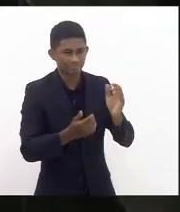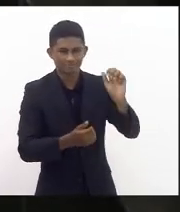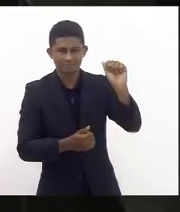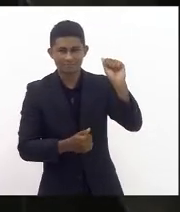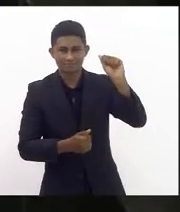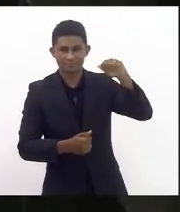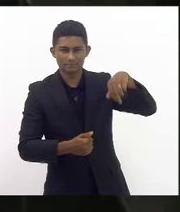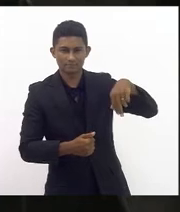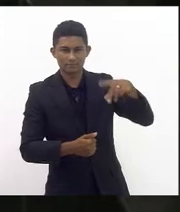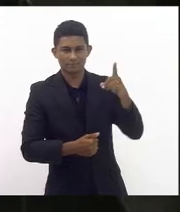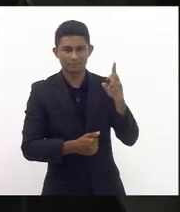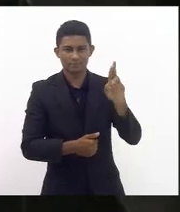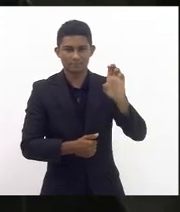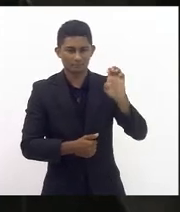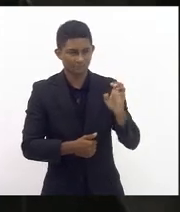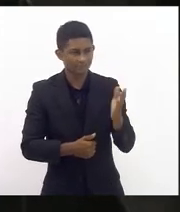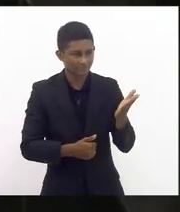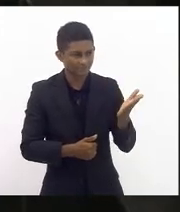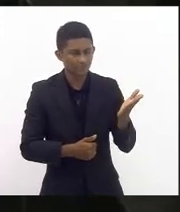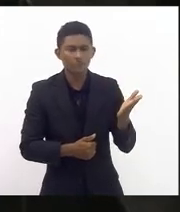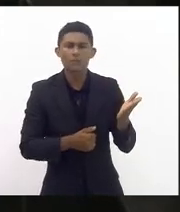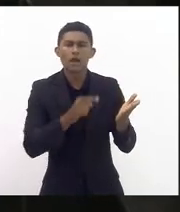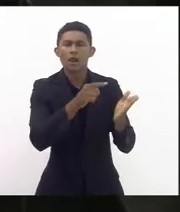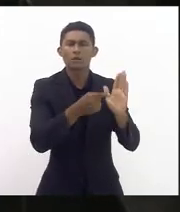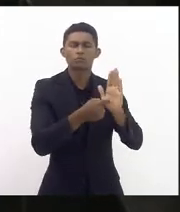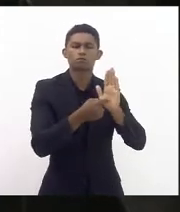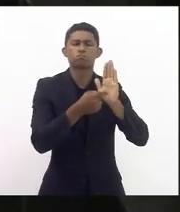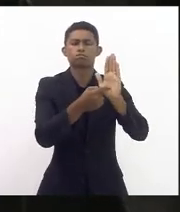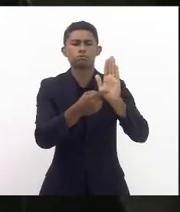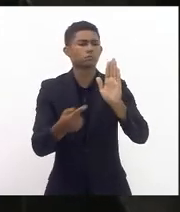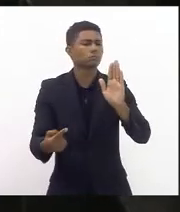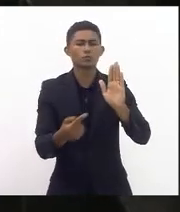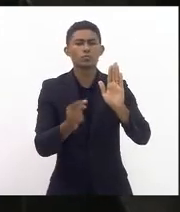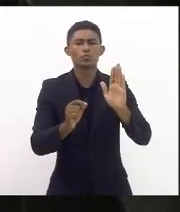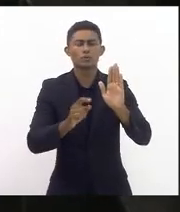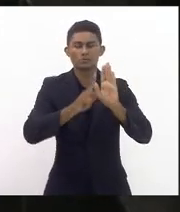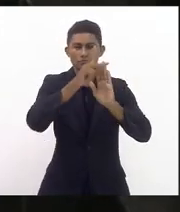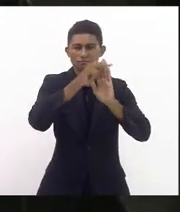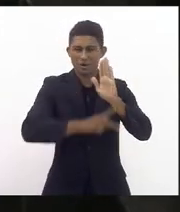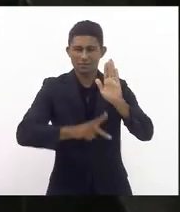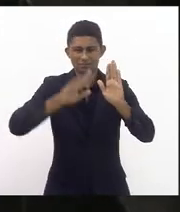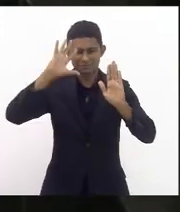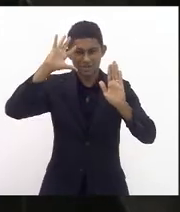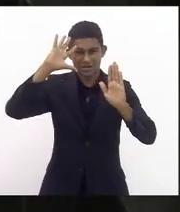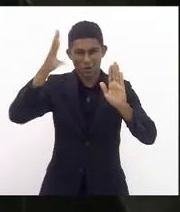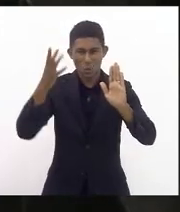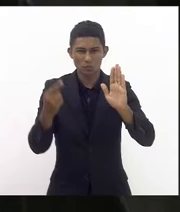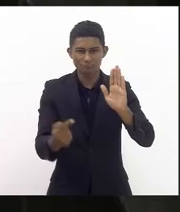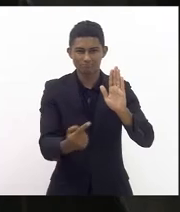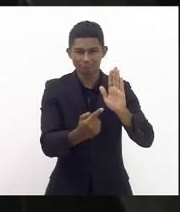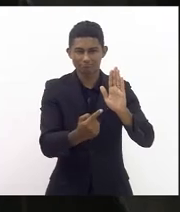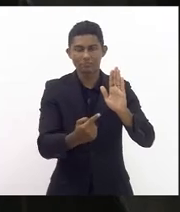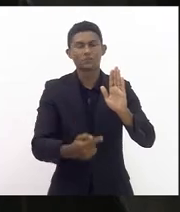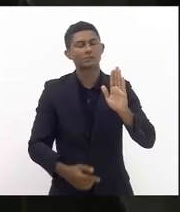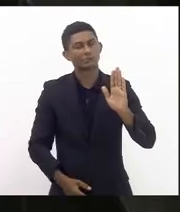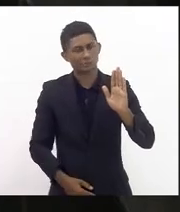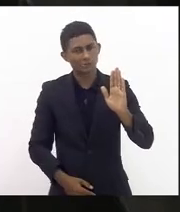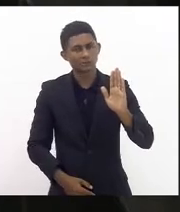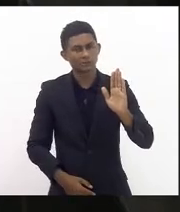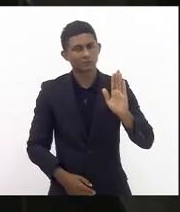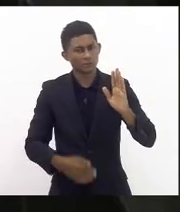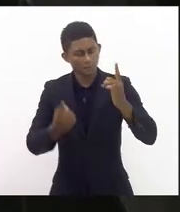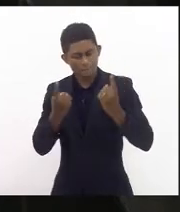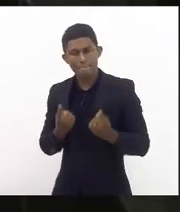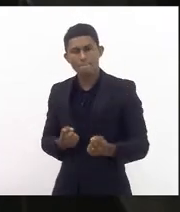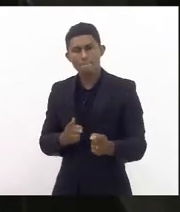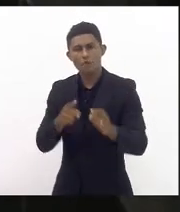Siciliano apresenta um projeto de resolução provocando a Assembleia